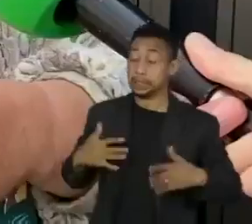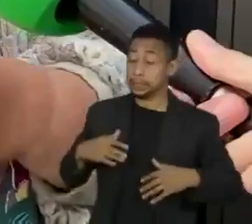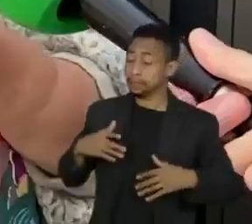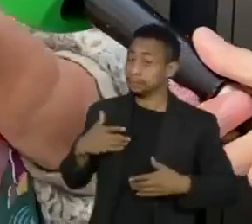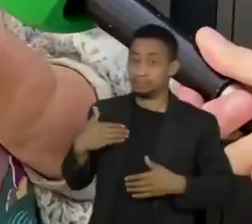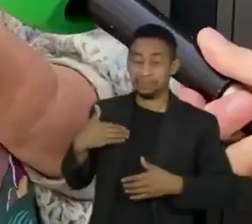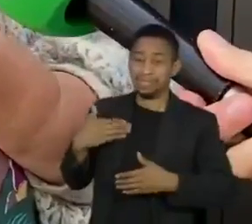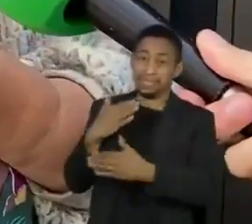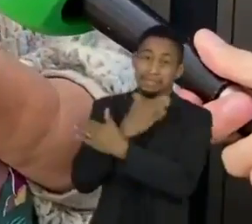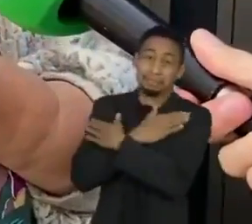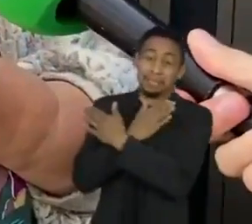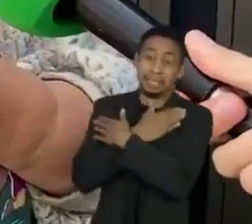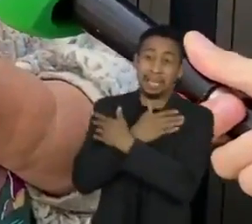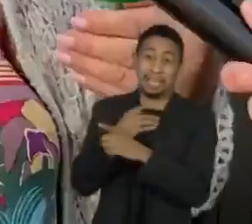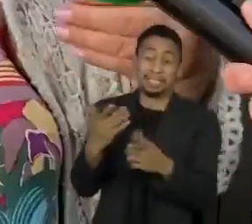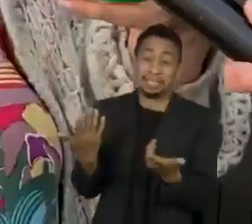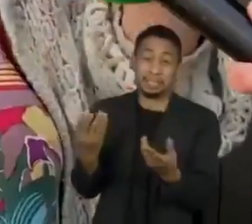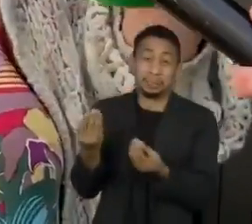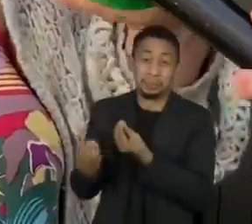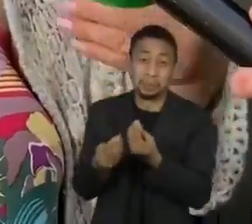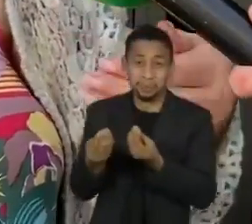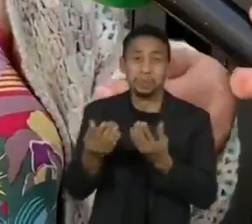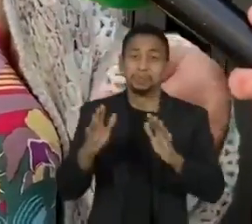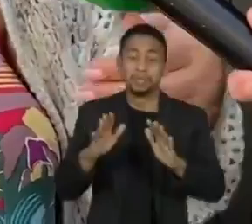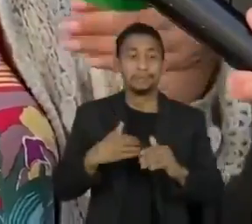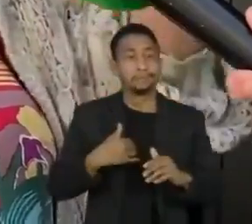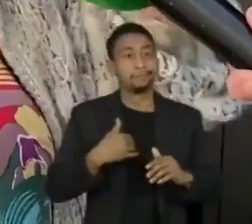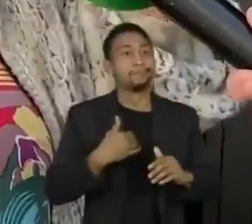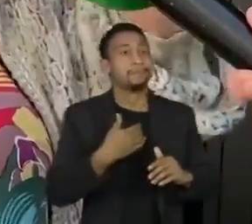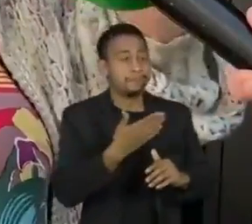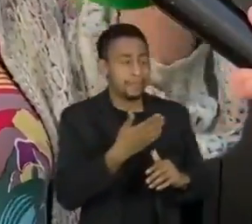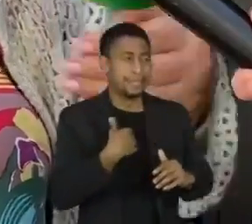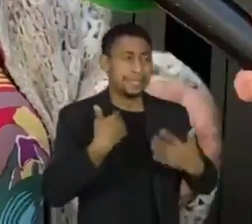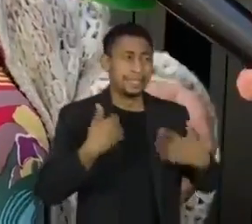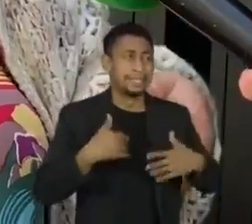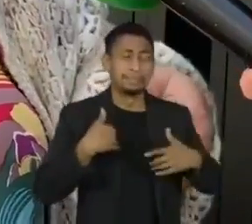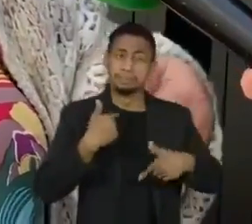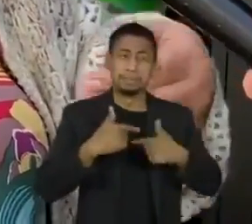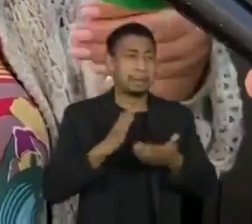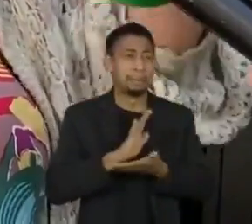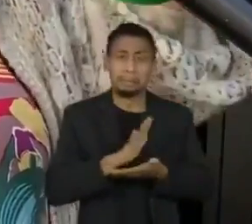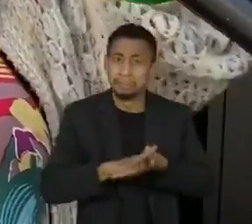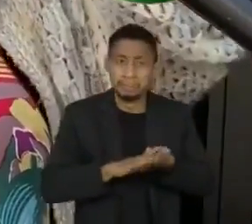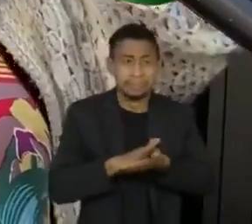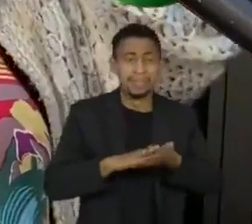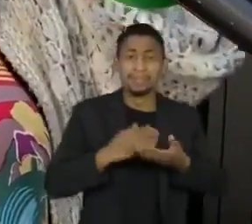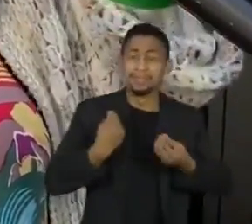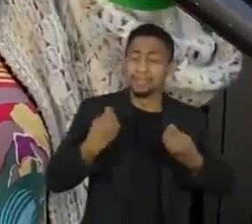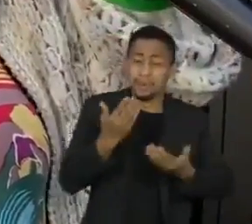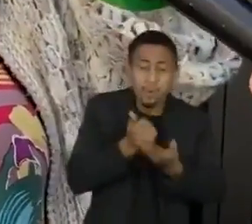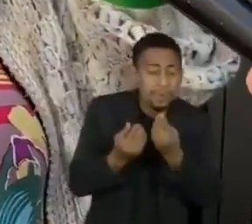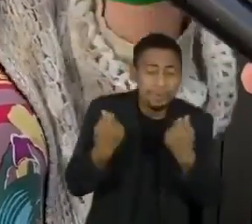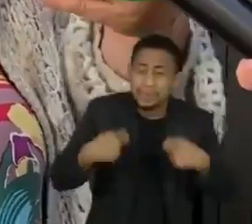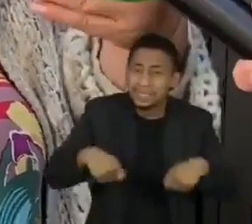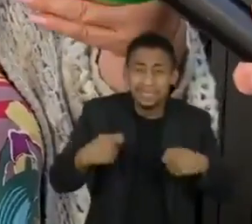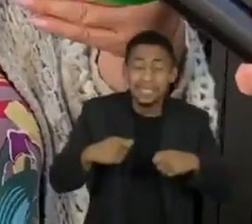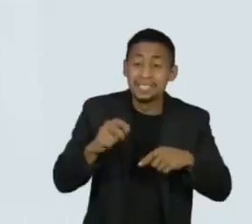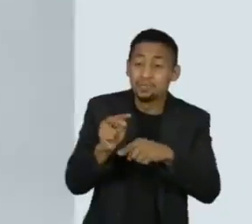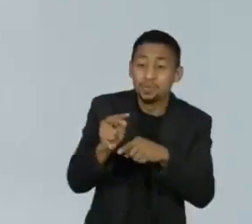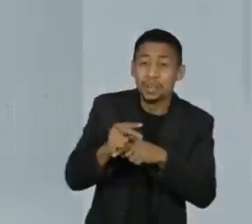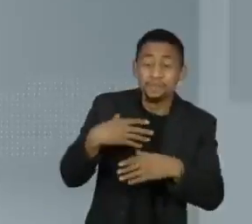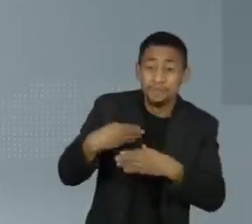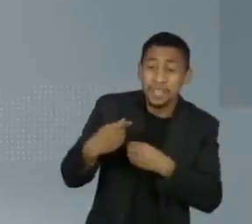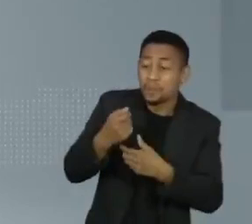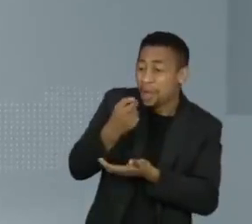pandemia. Eu estou vivendo de doações. Eu preciso comer, eu preciso sustentar meus filhos, eu preciso do meu